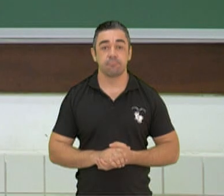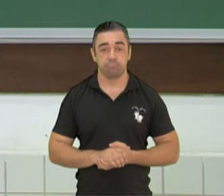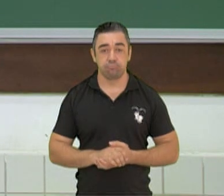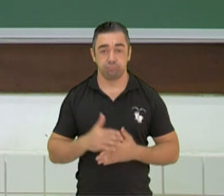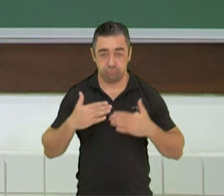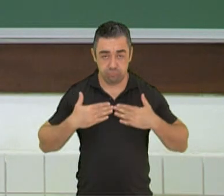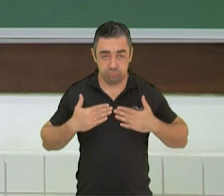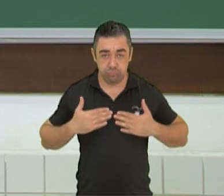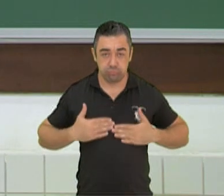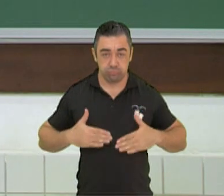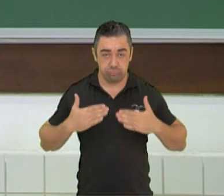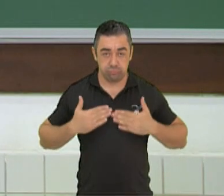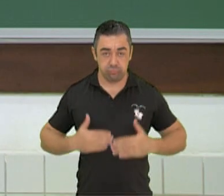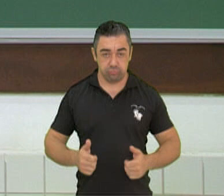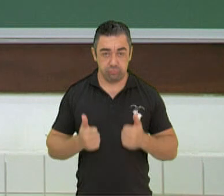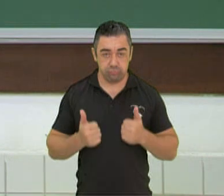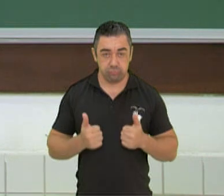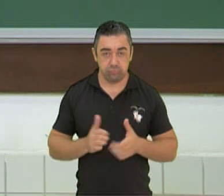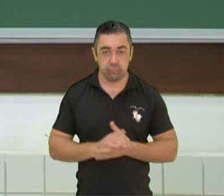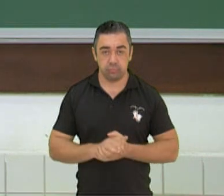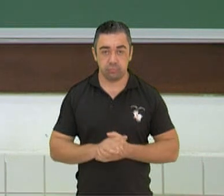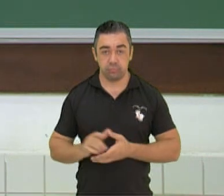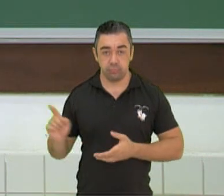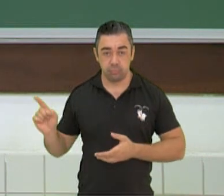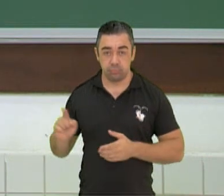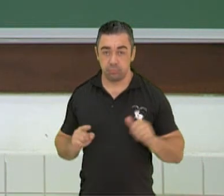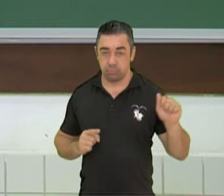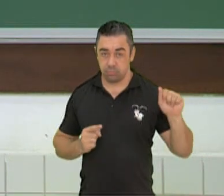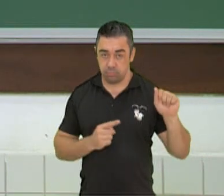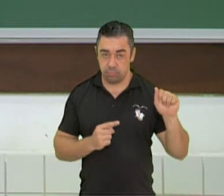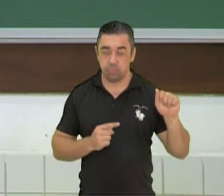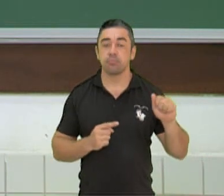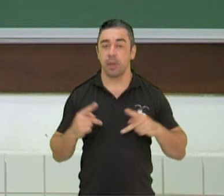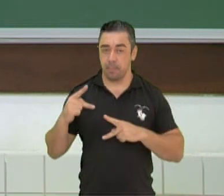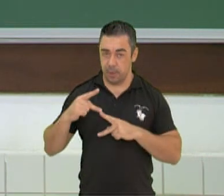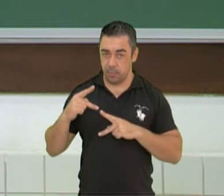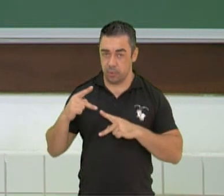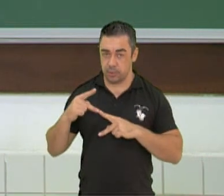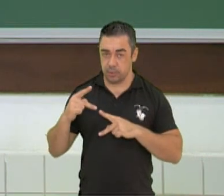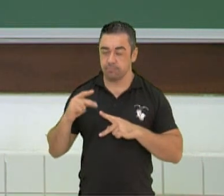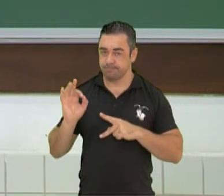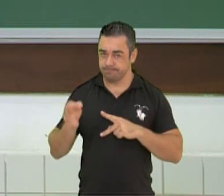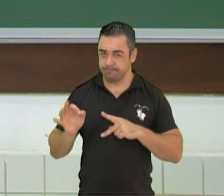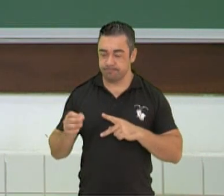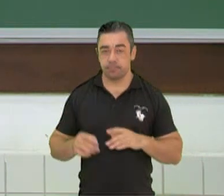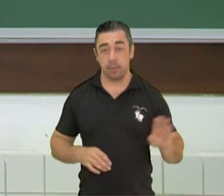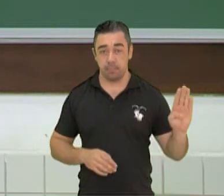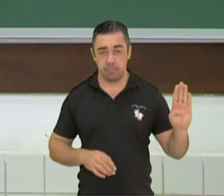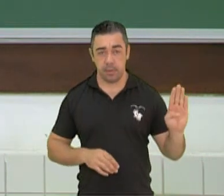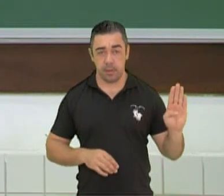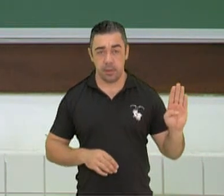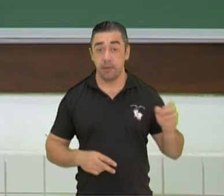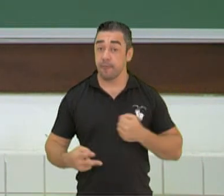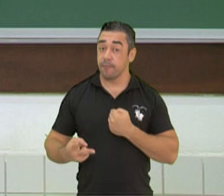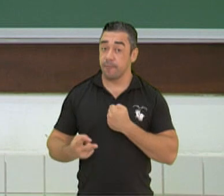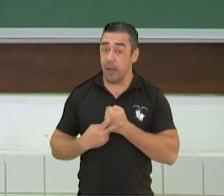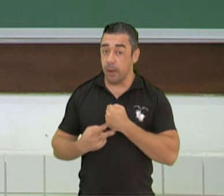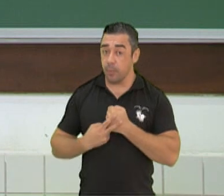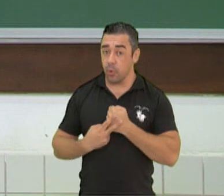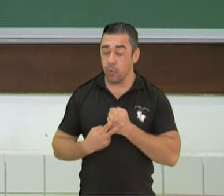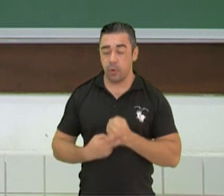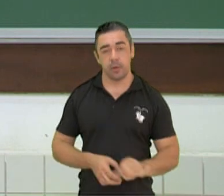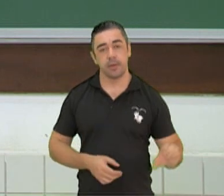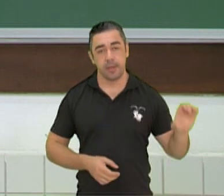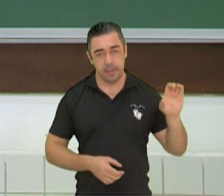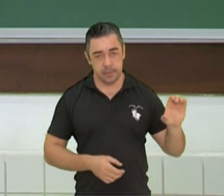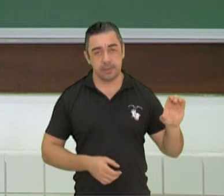Tranquilinho lá, pessoal? Então, temos ali, na A, as preposições, não é verdade? Na B, os verbos.